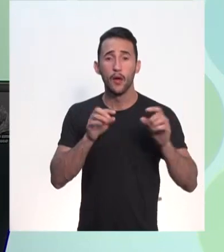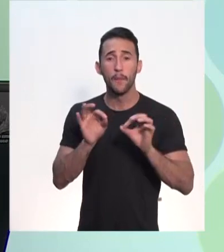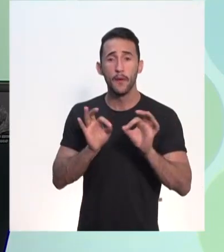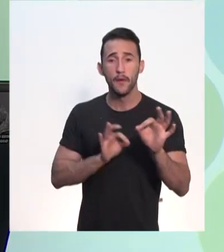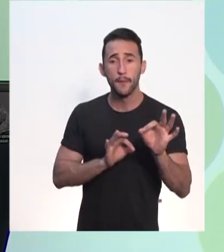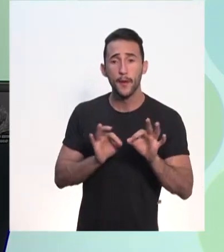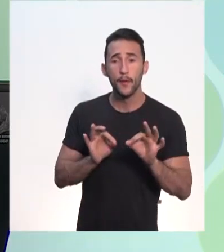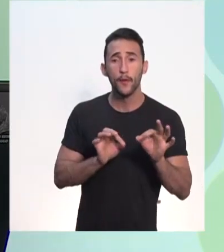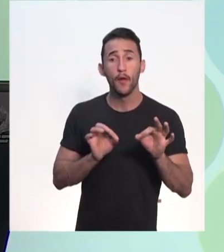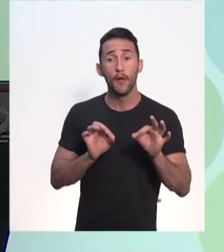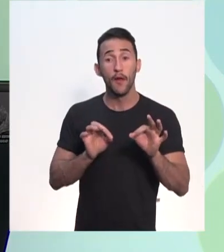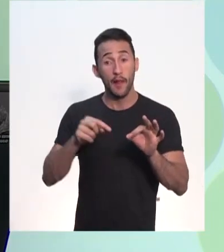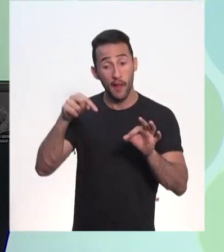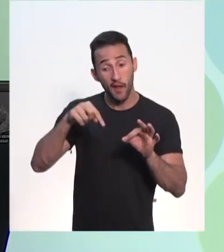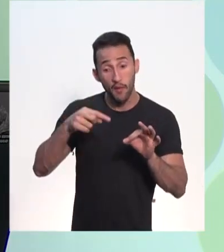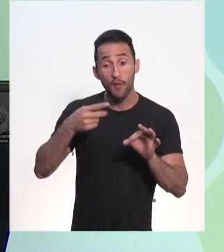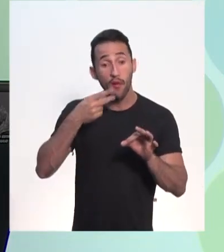continuada. E